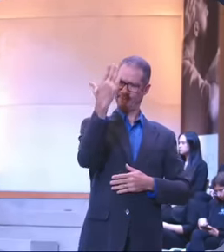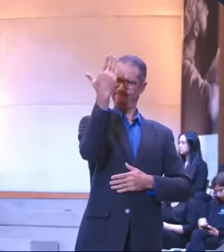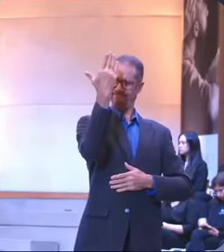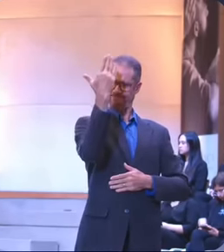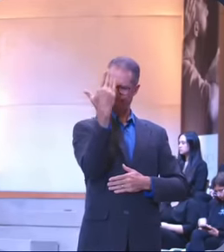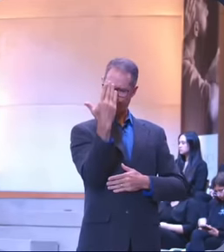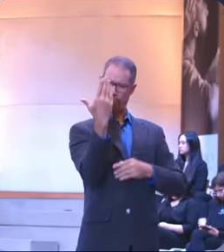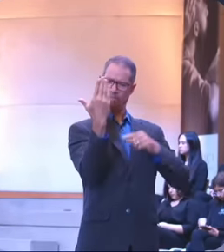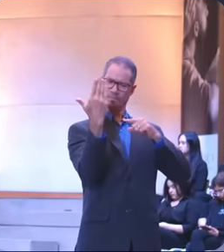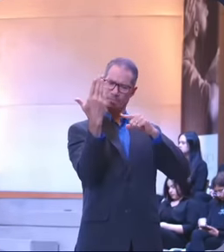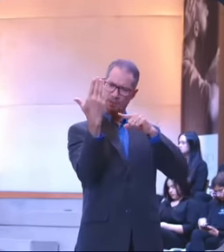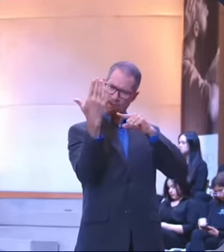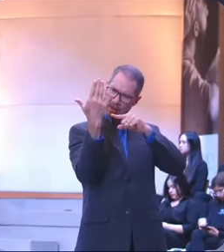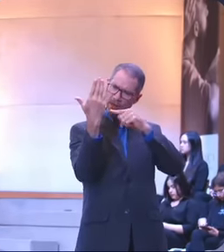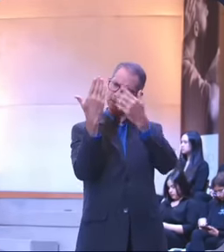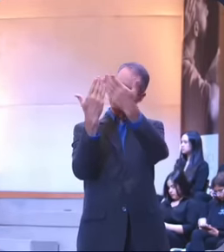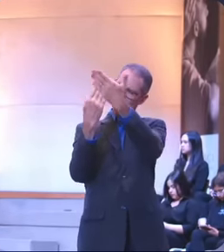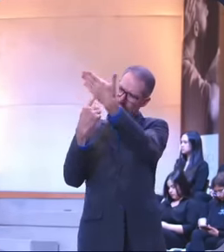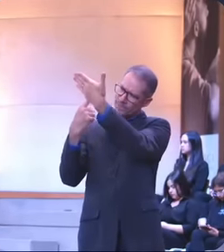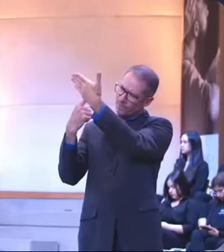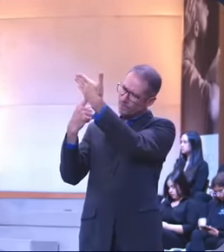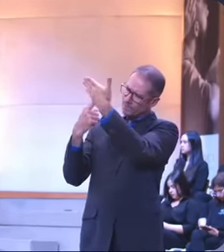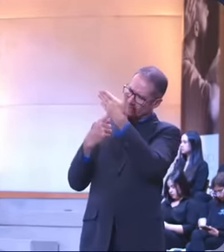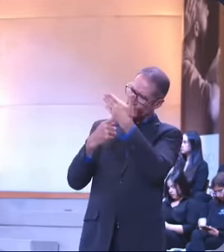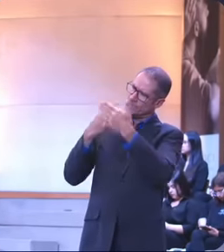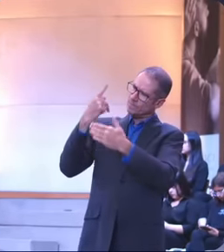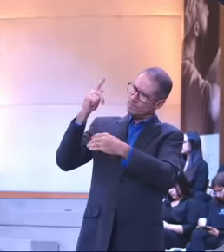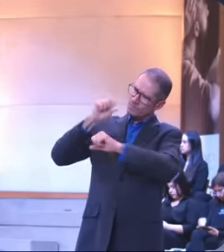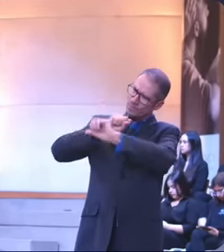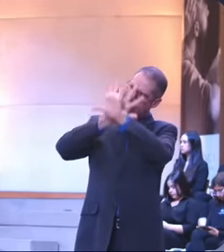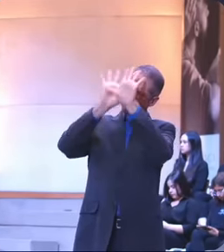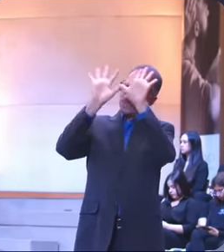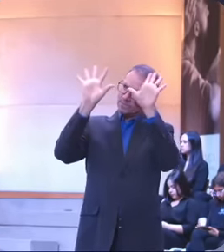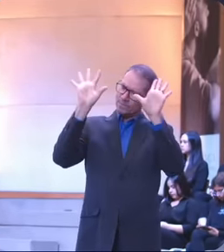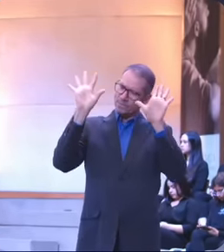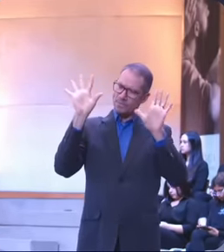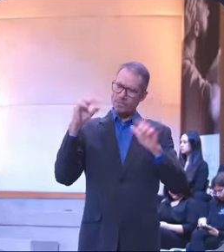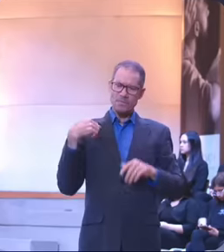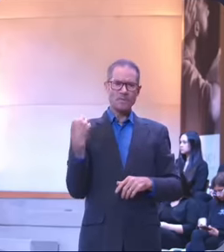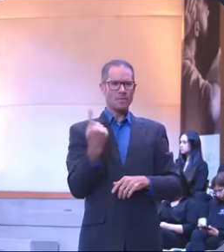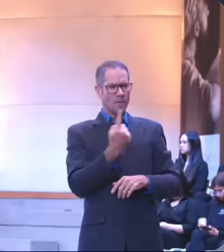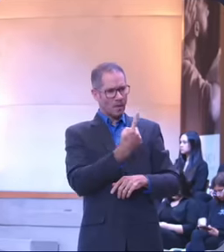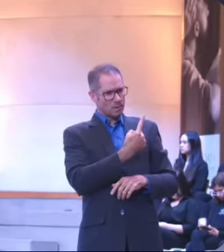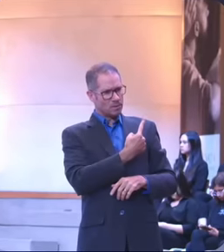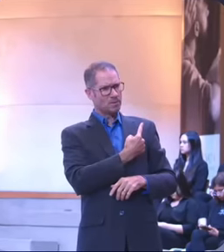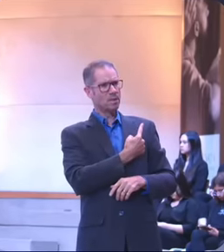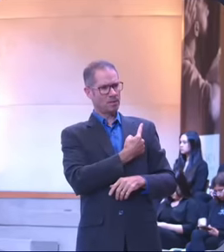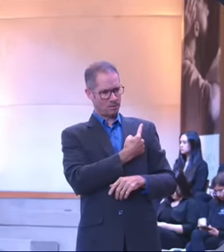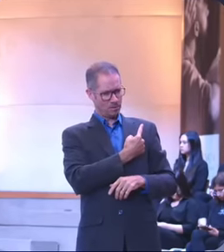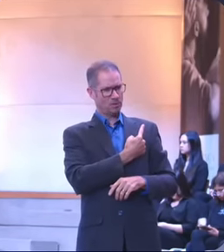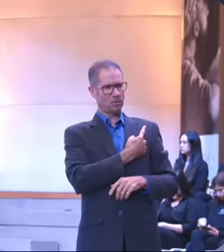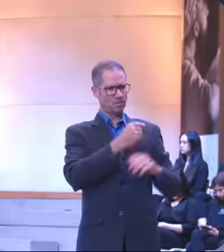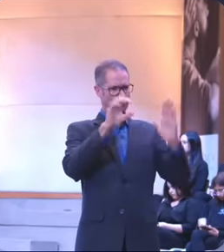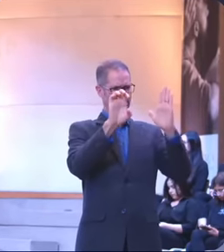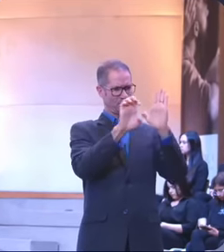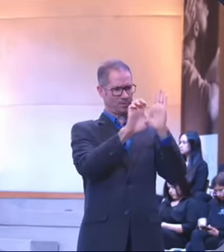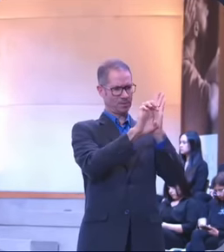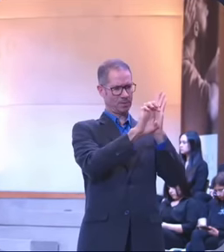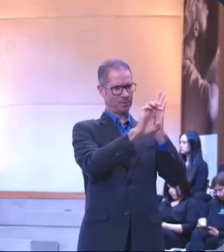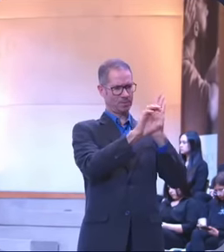Deus que Ele revela a sua glória. E a gente olhou lá para aquele texto de Êxodo